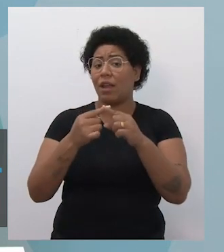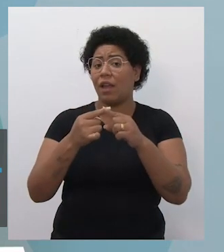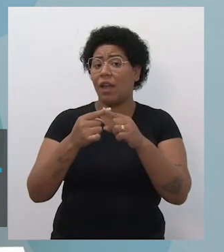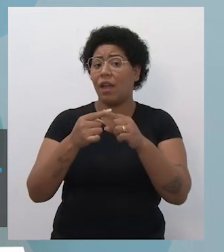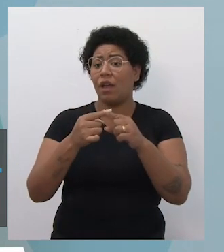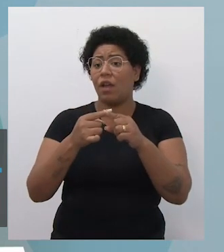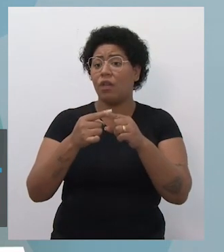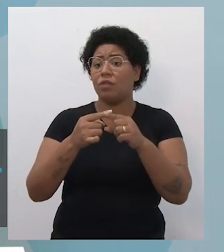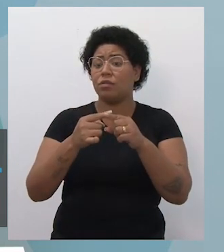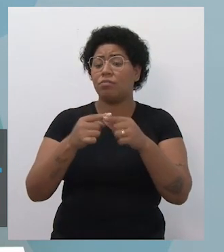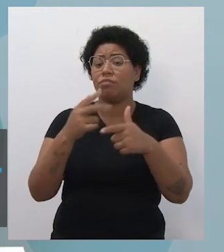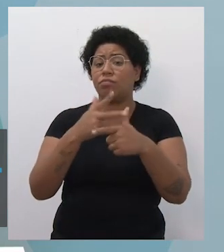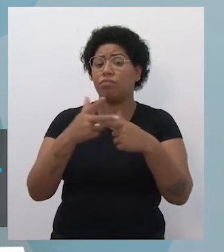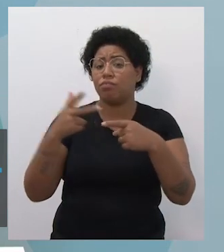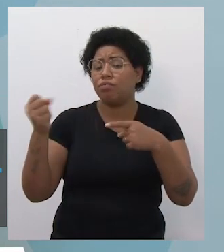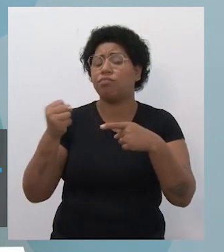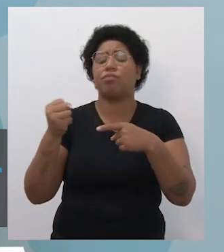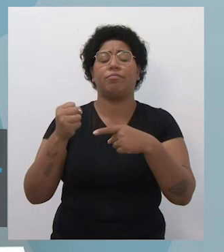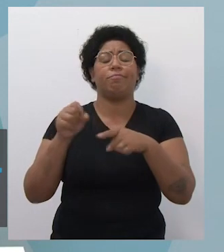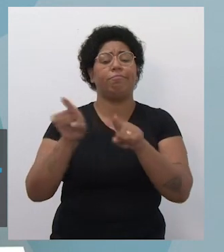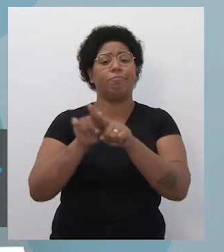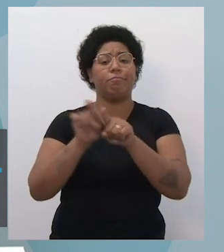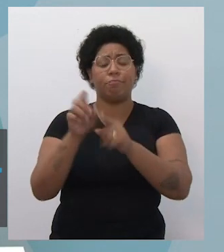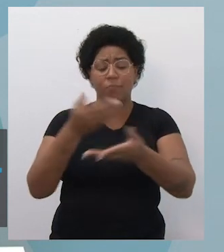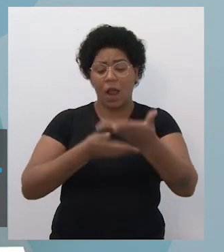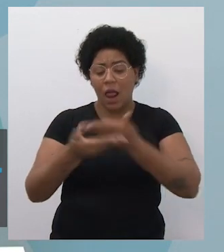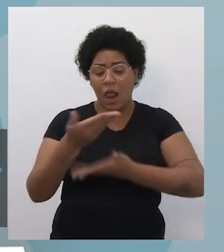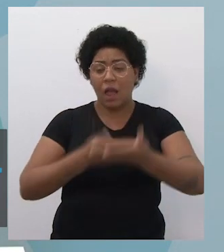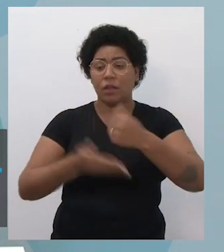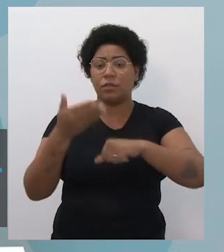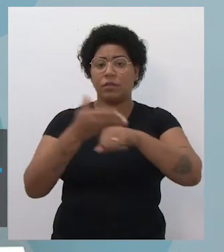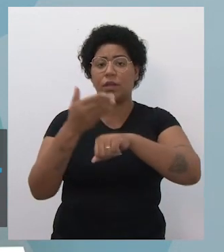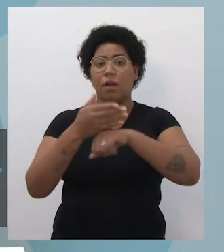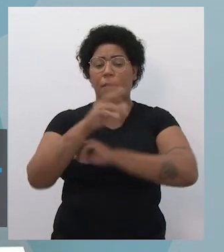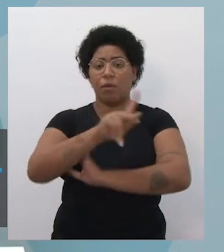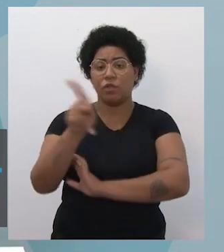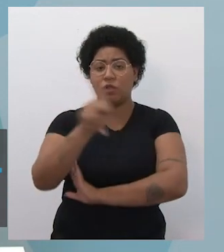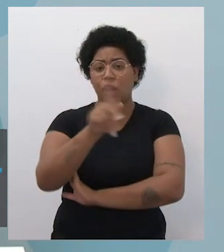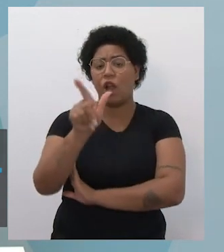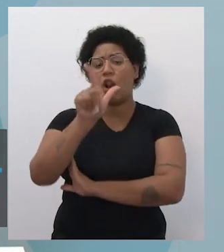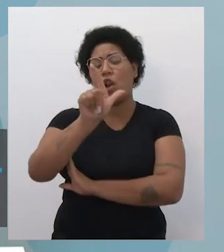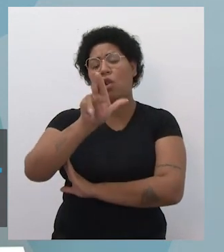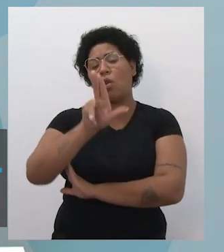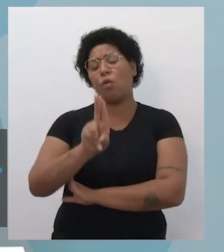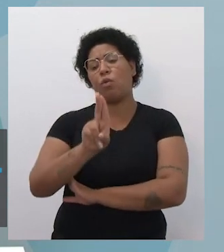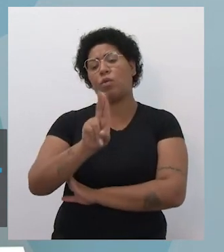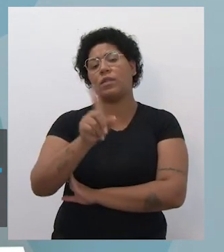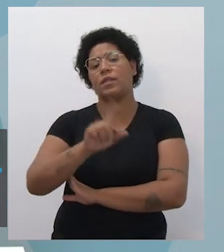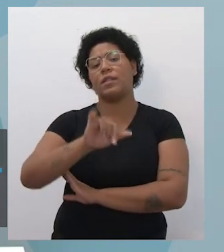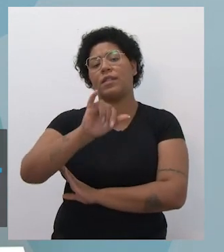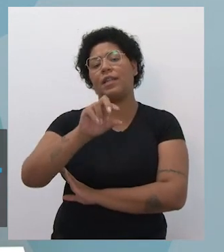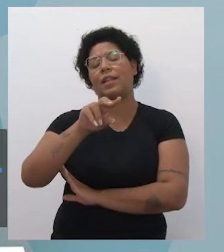possa interagir, fazer trocas, né? A professora Luzinete falou assim, que bom interagir com alguém.